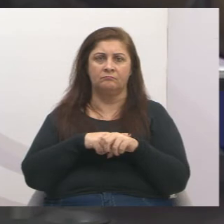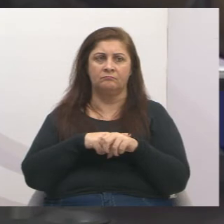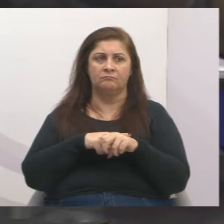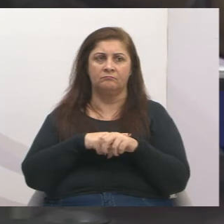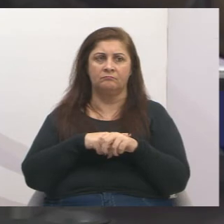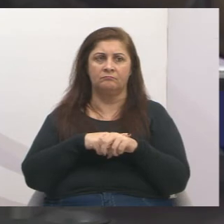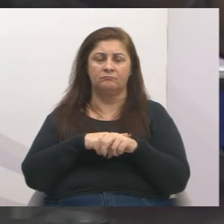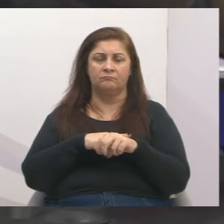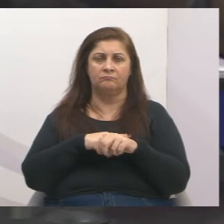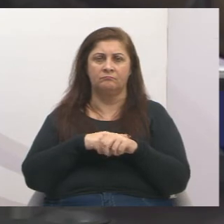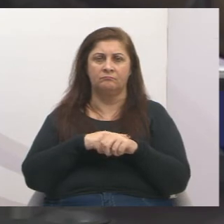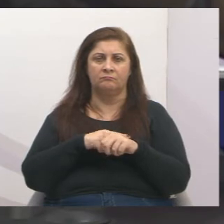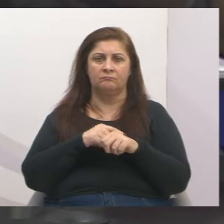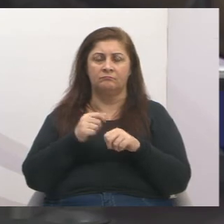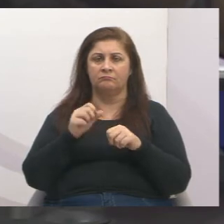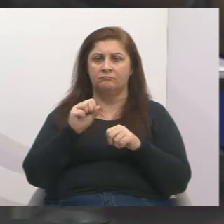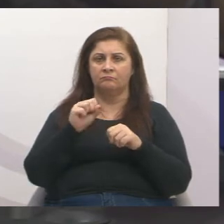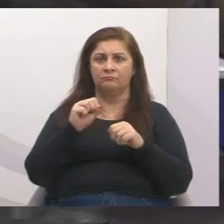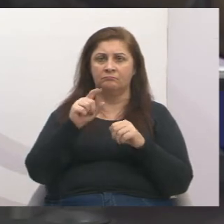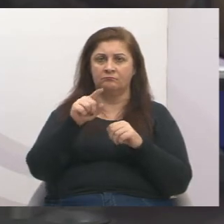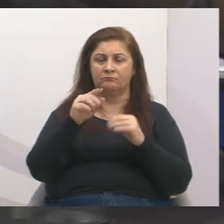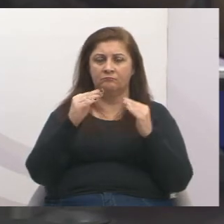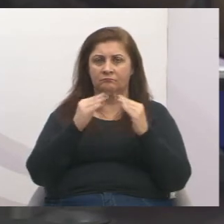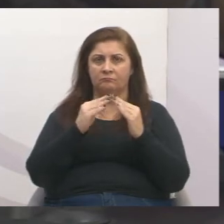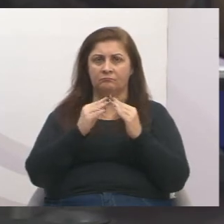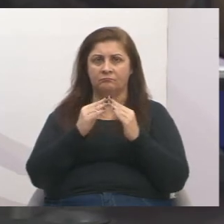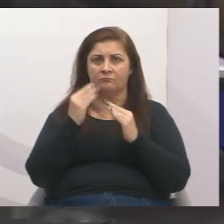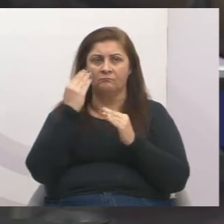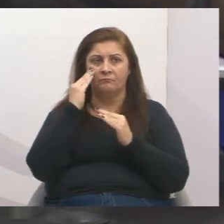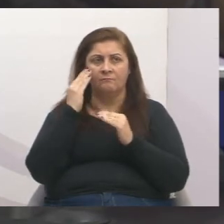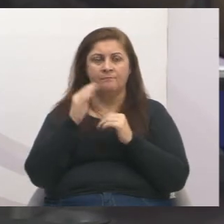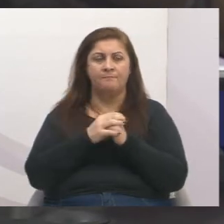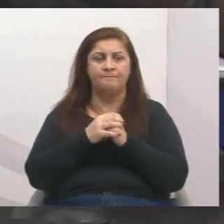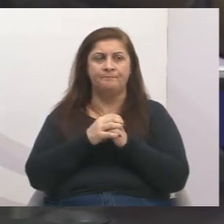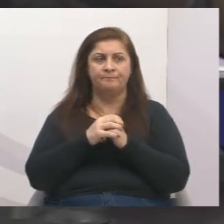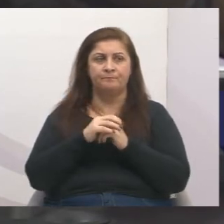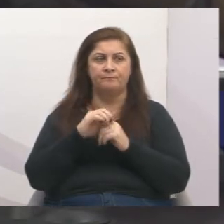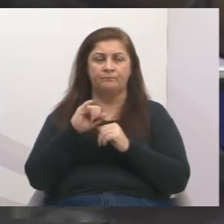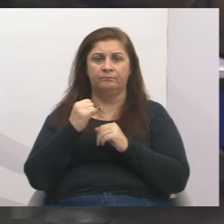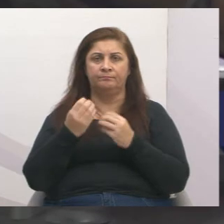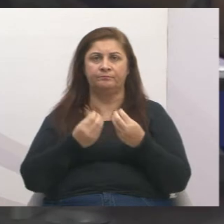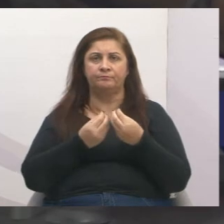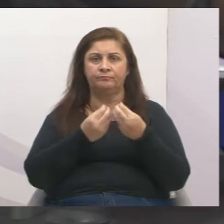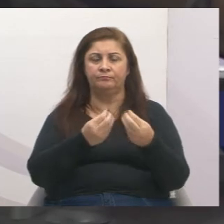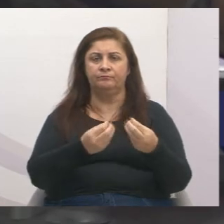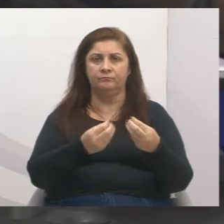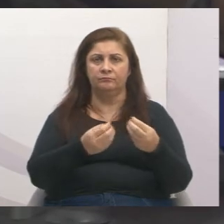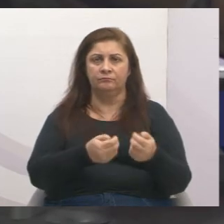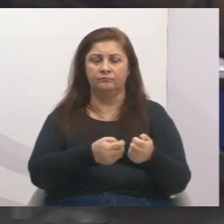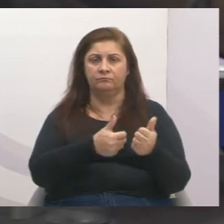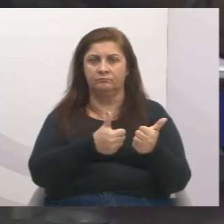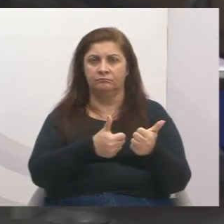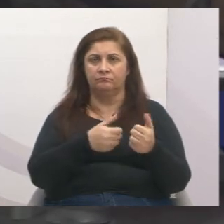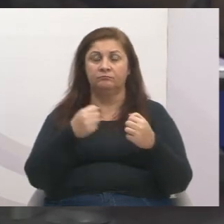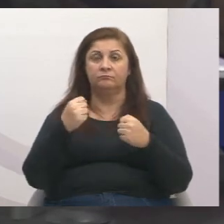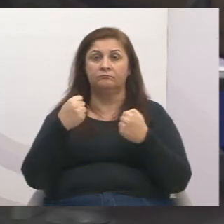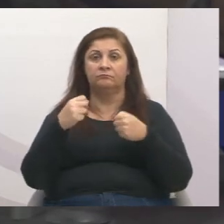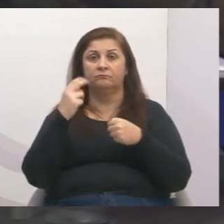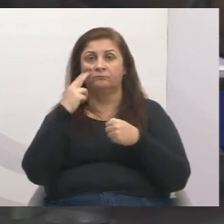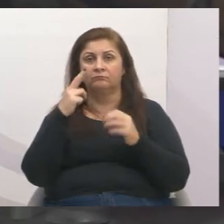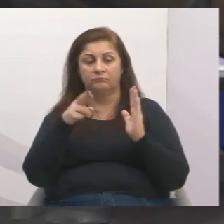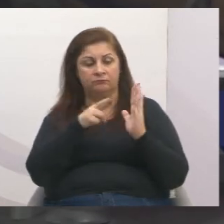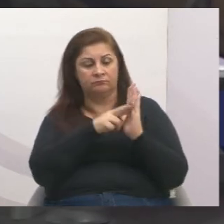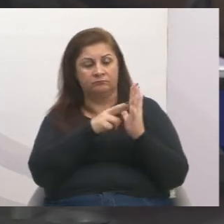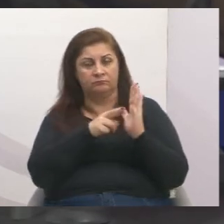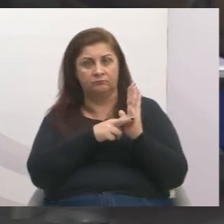ato. Para você que está em casa entender, é que quando vai se conceder um benefício, nós precisamos olhar a regra